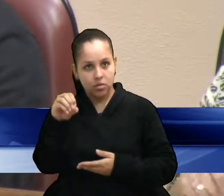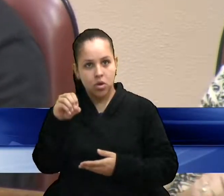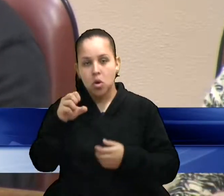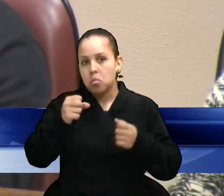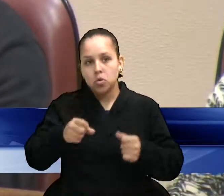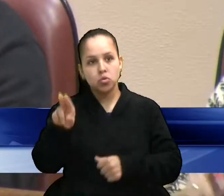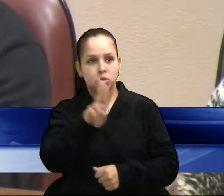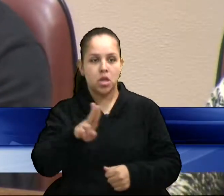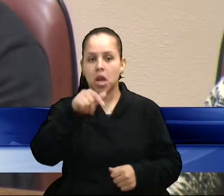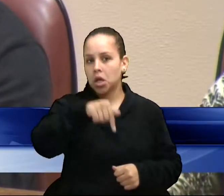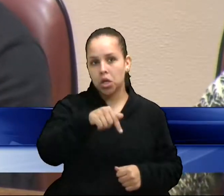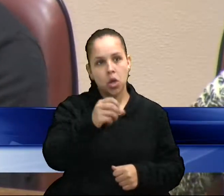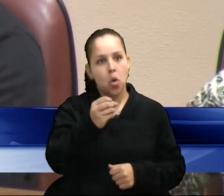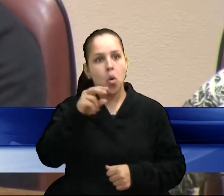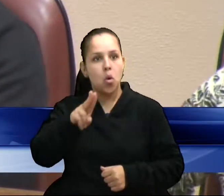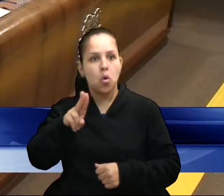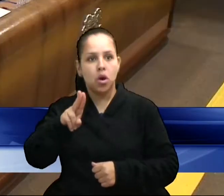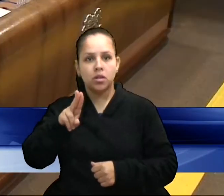aqui, tranquilo.